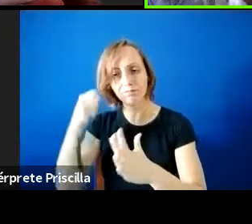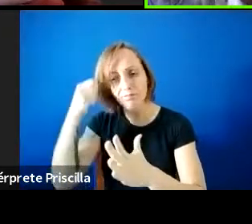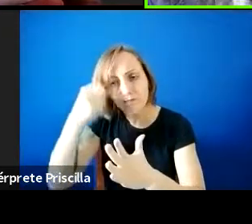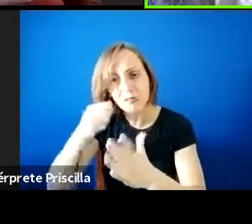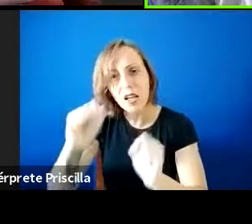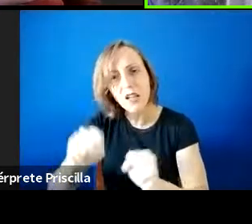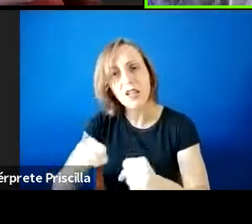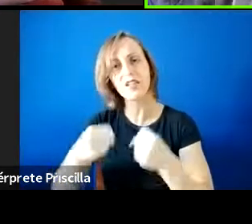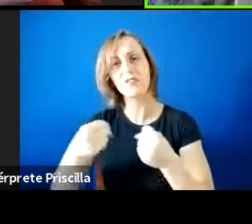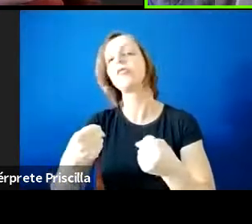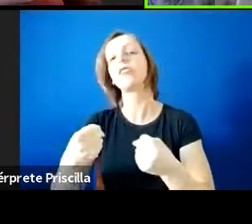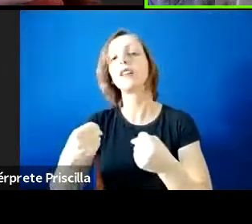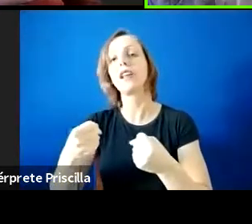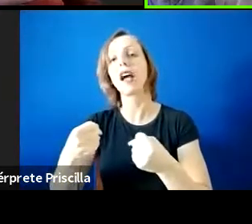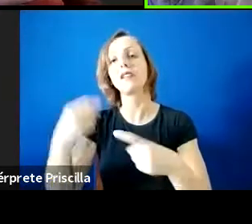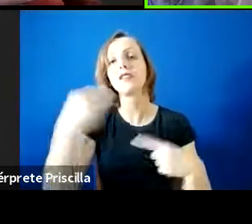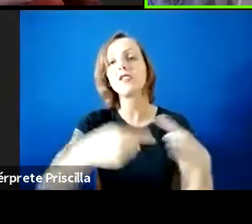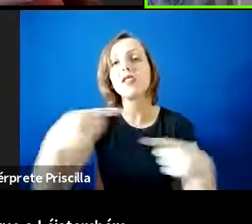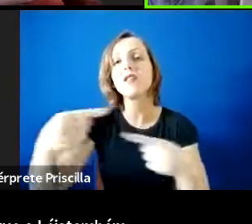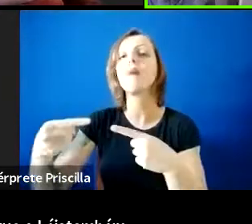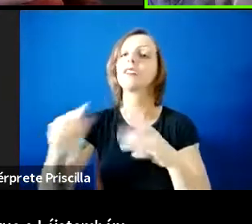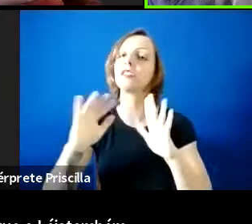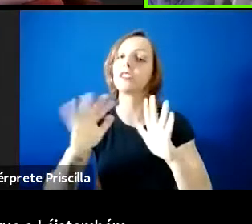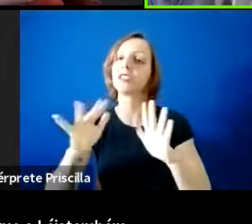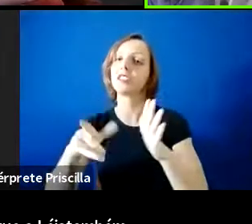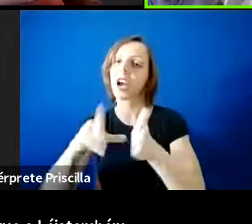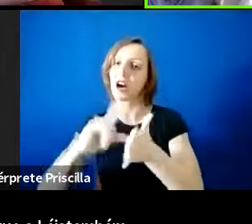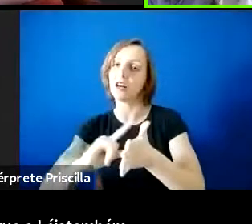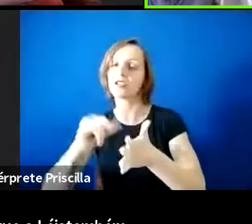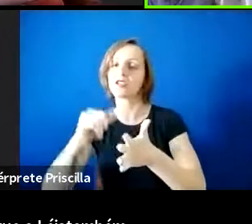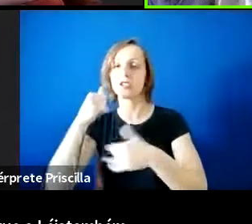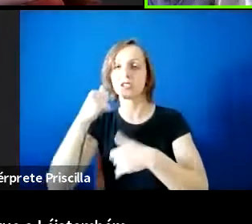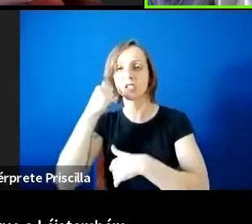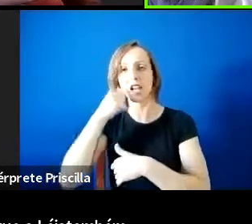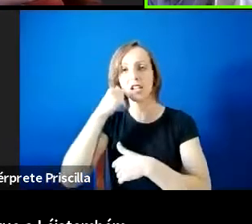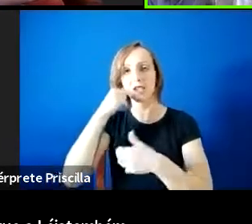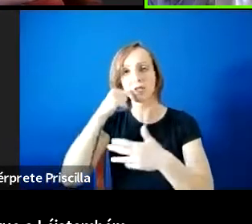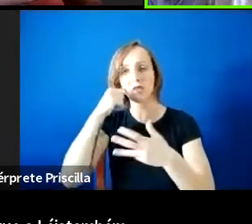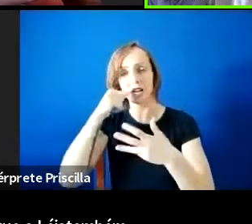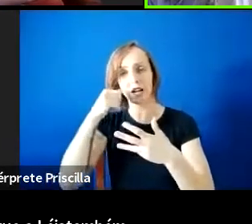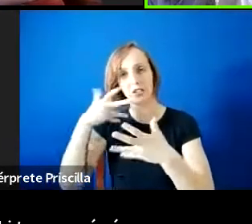a Adri trouxe. E só mais um elemento, Adri, que em